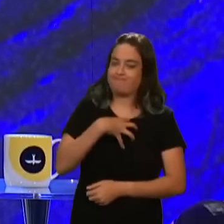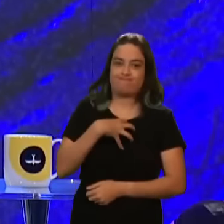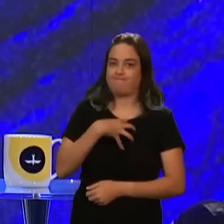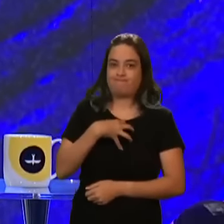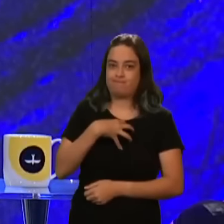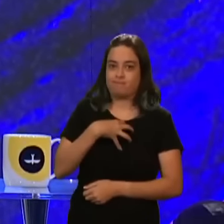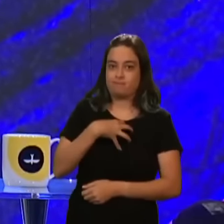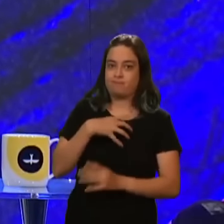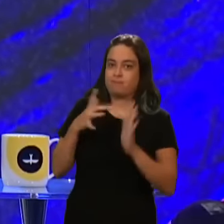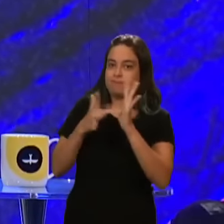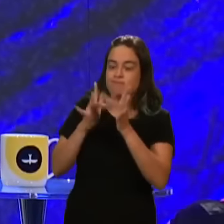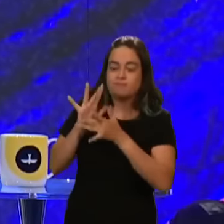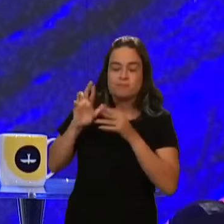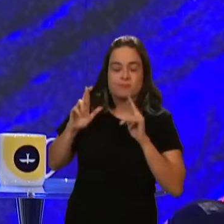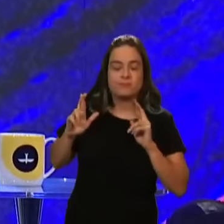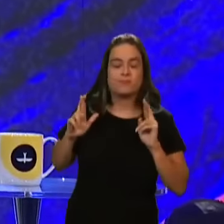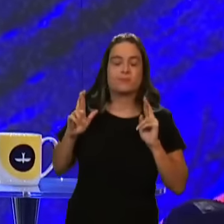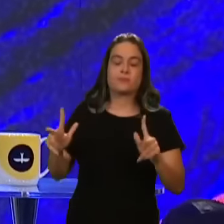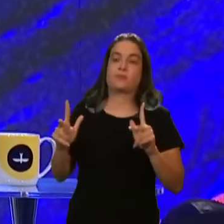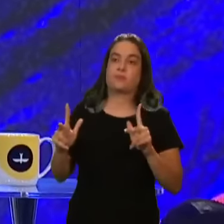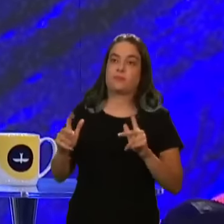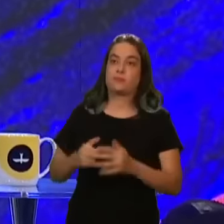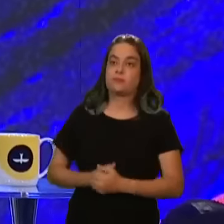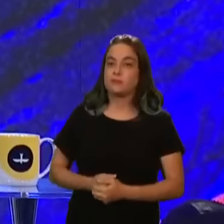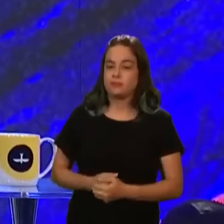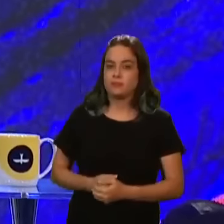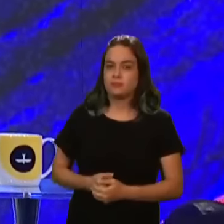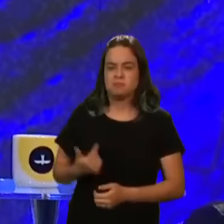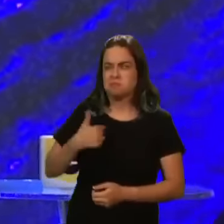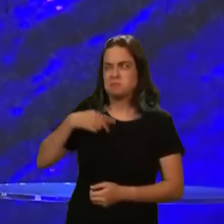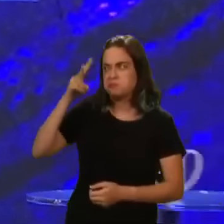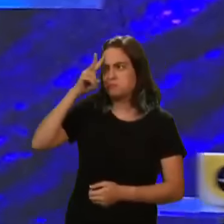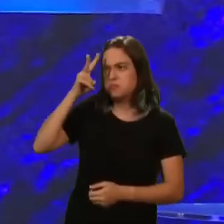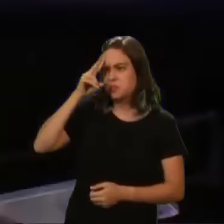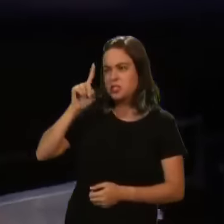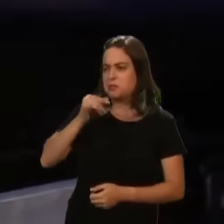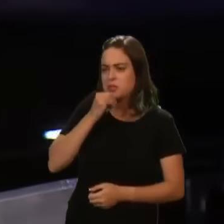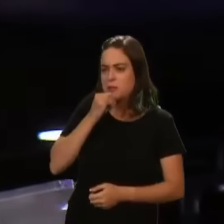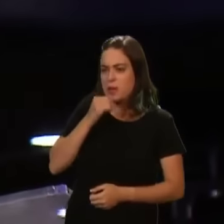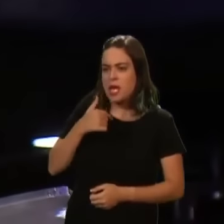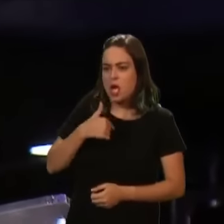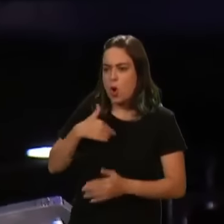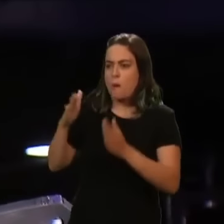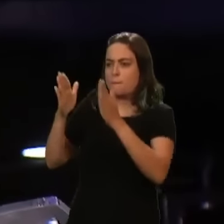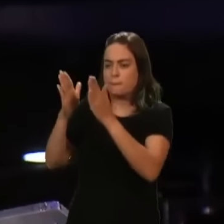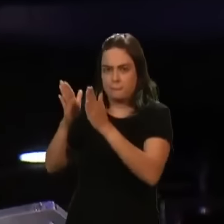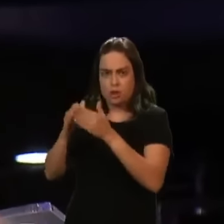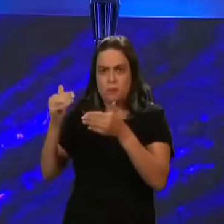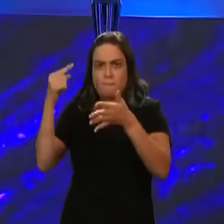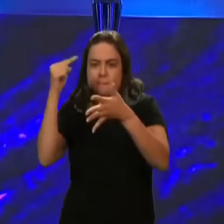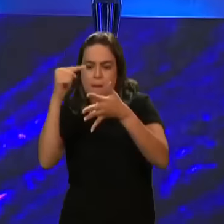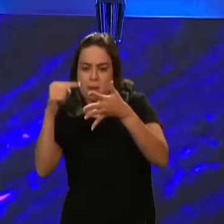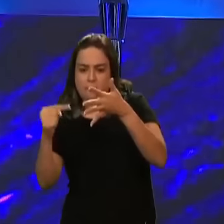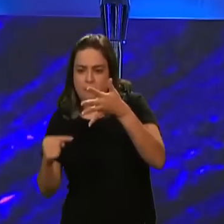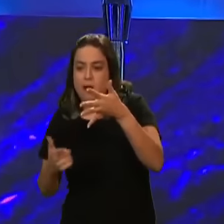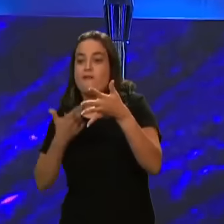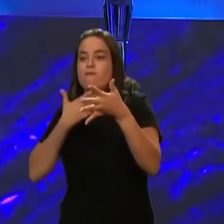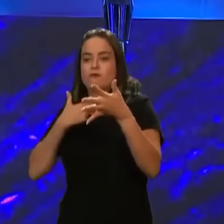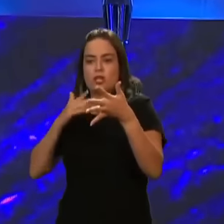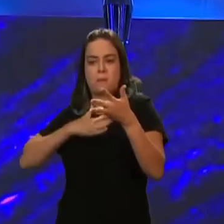Jesus tem uns negócios, gente. Eu não lembro de nenhuma vez que eu falei assim: Deus, eu quero um negócio desse jeito, e veio do jeito que eu